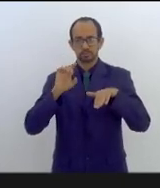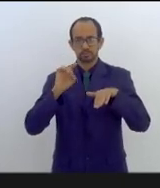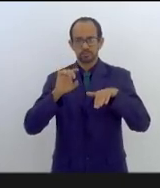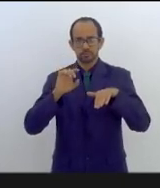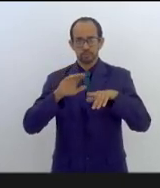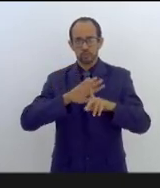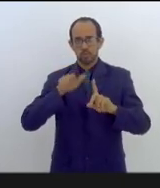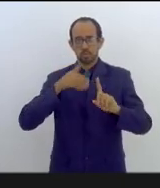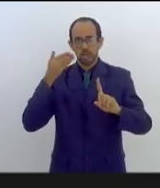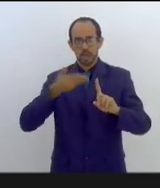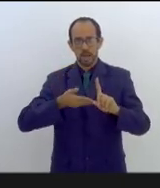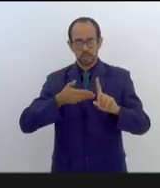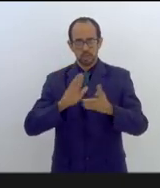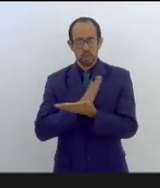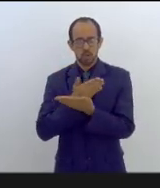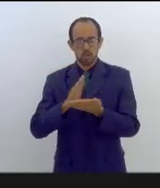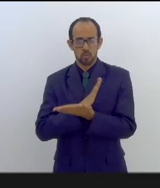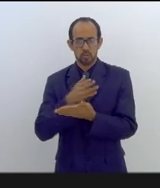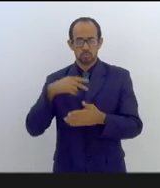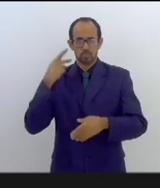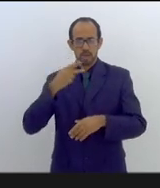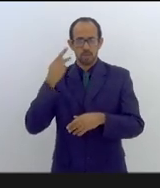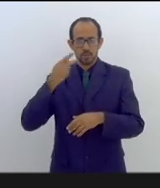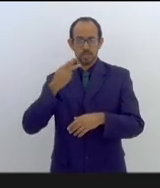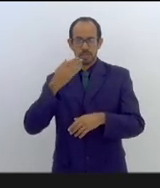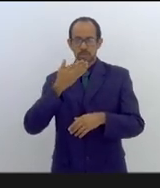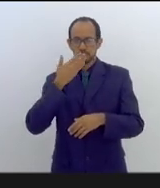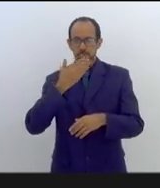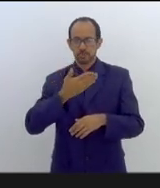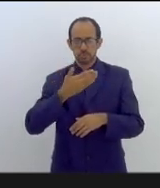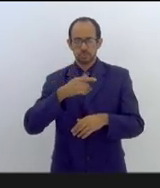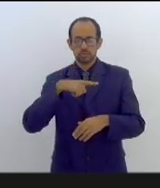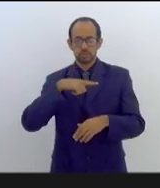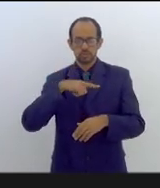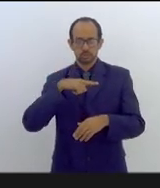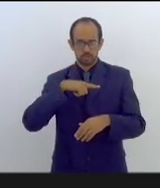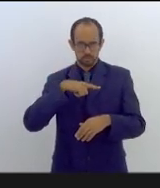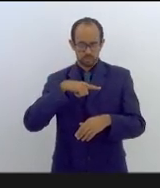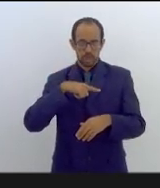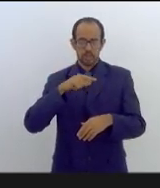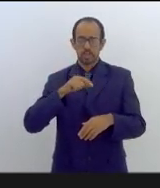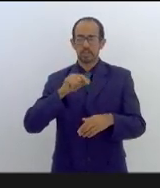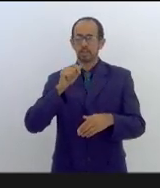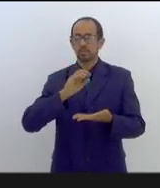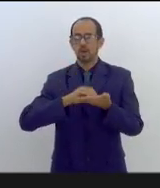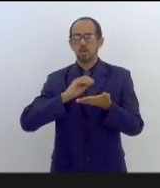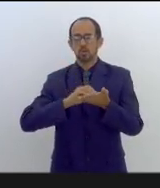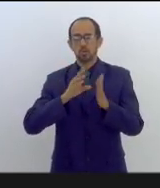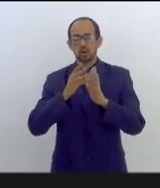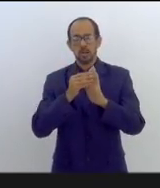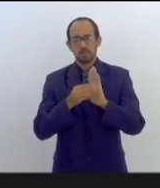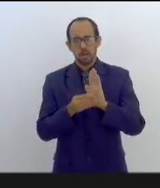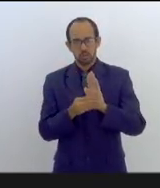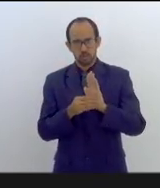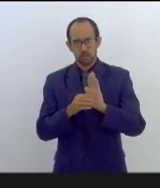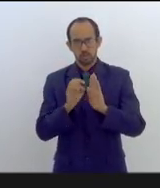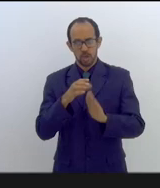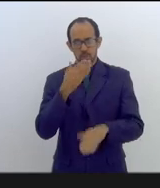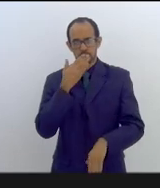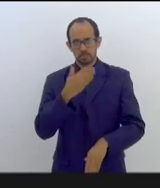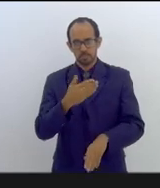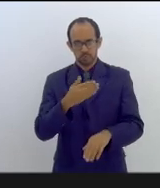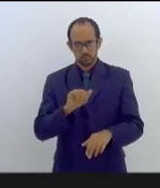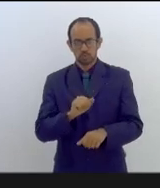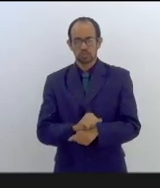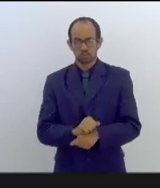algumas homenagens que alguns parlamentares protocolaram, já tem parecer, e não vieram na pauta essa semana. É mais para deixar esse pedido